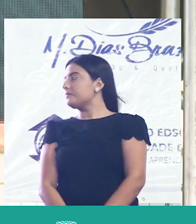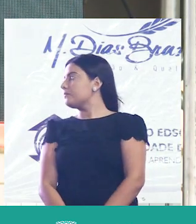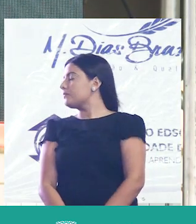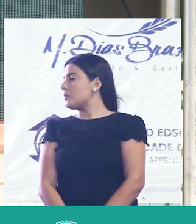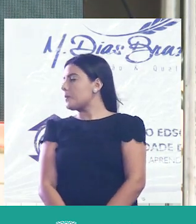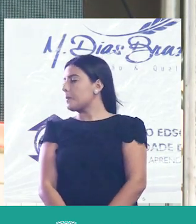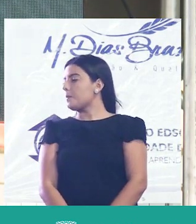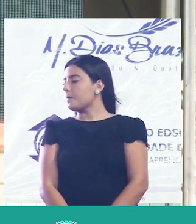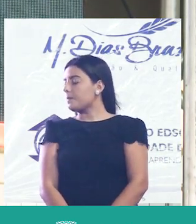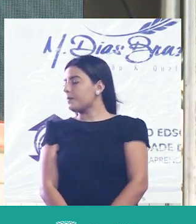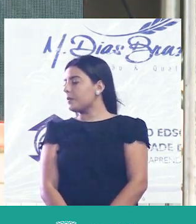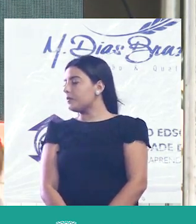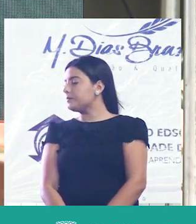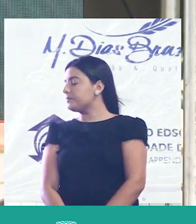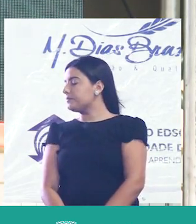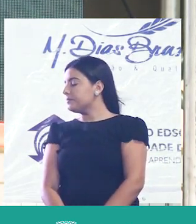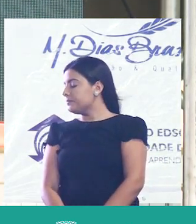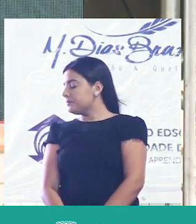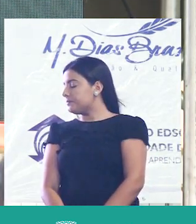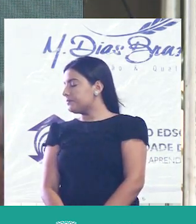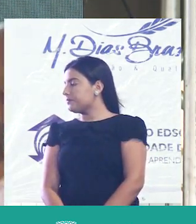Próxima questão.